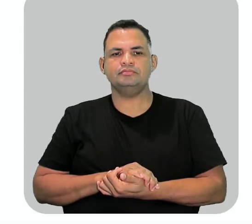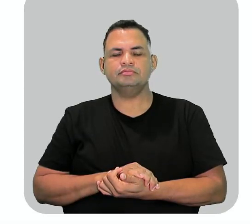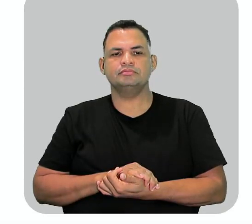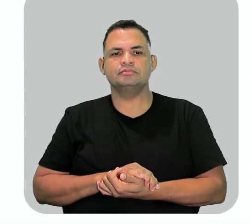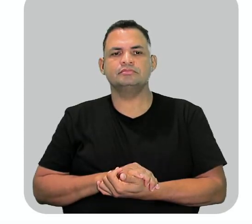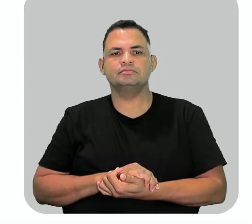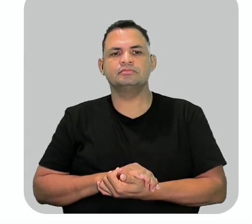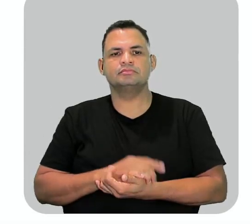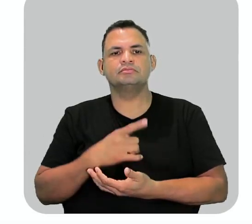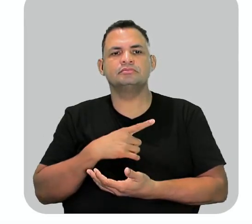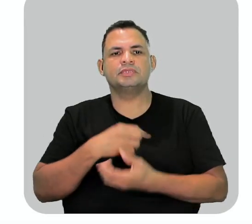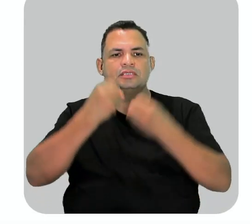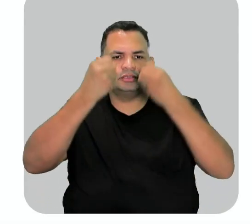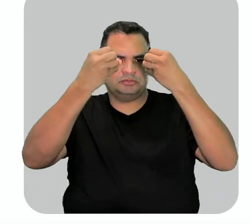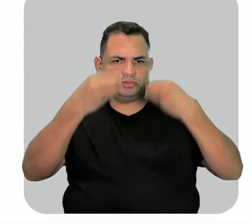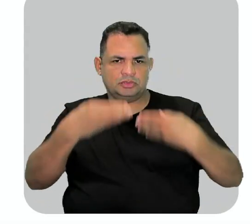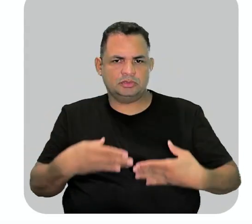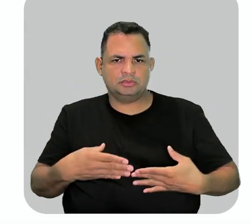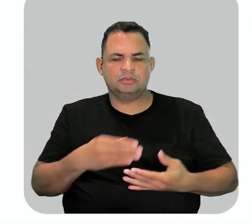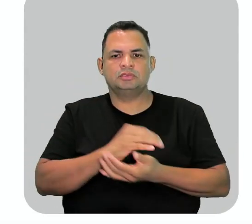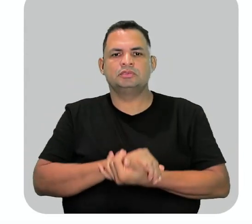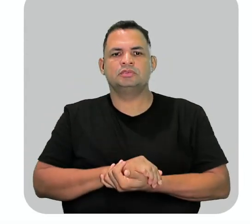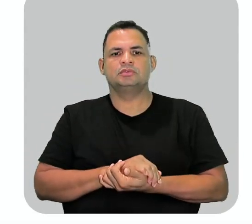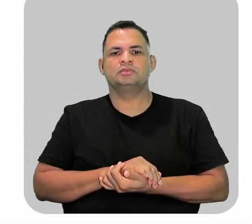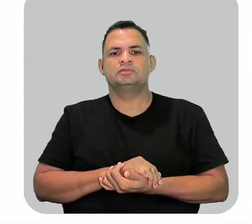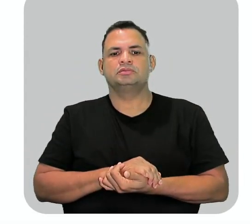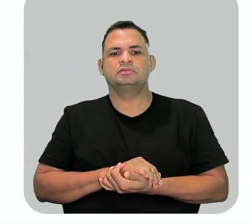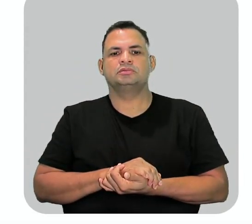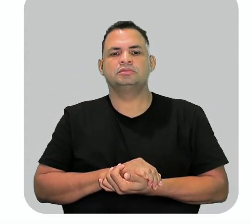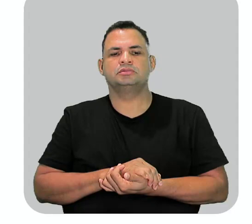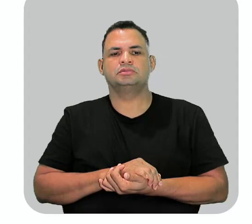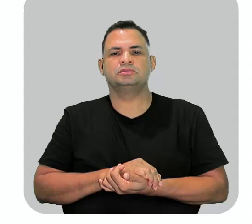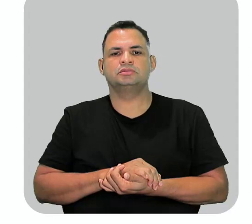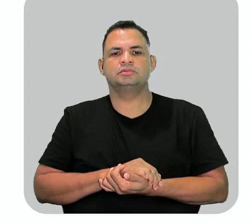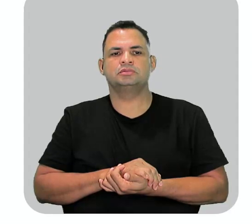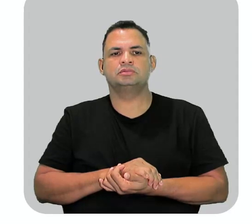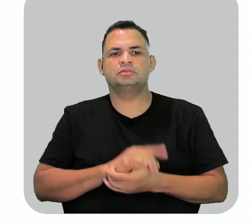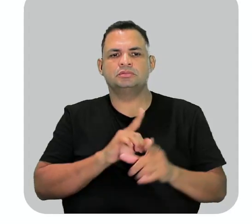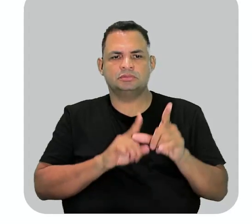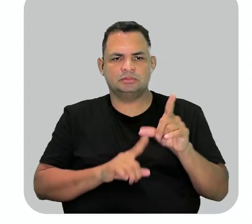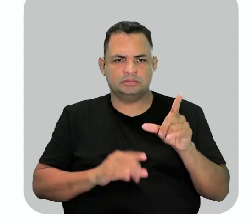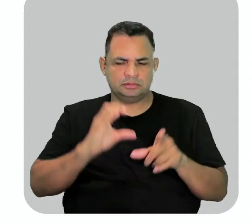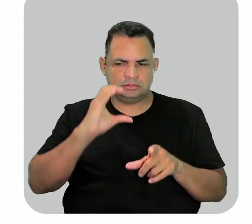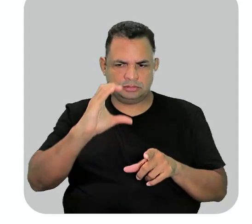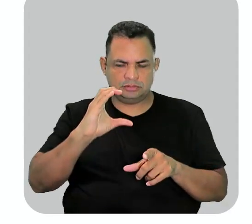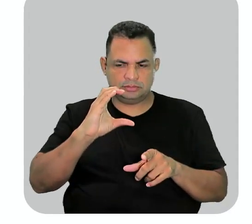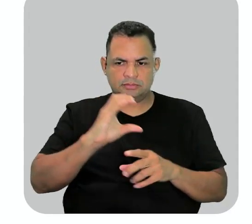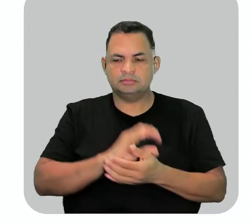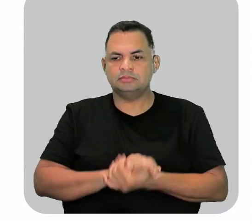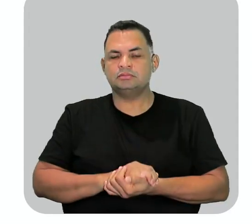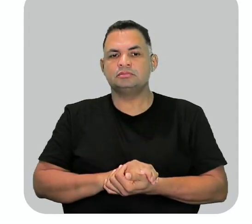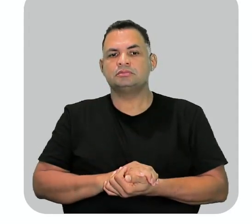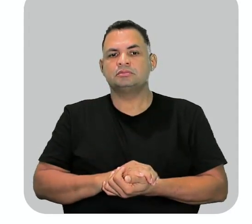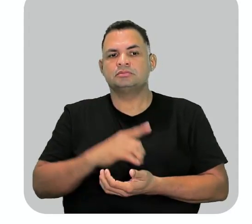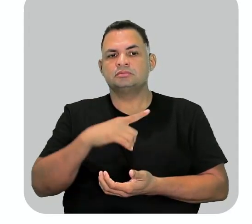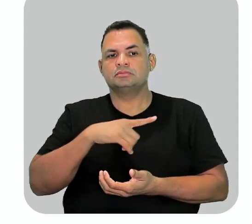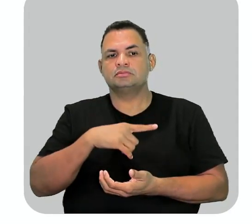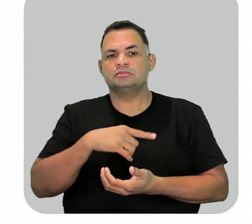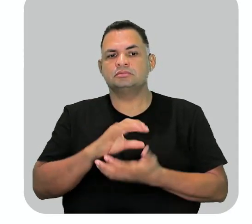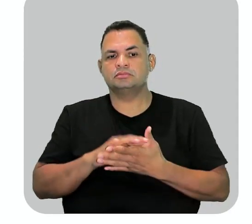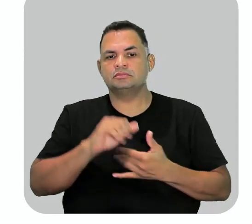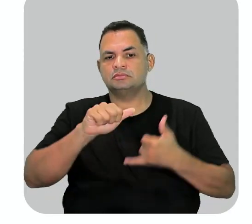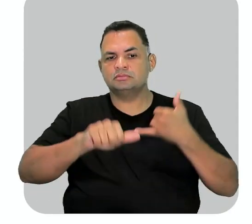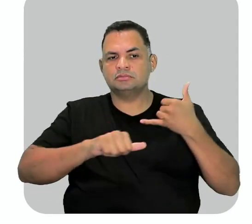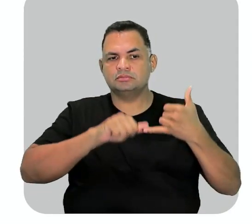aqui o comentário da questão. Observe que ele está dizendo que é a letra C. E aqui a gente tem a